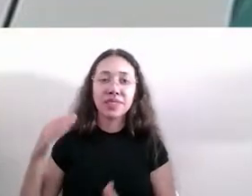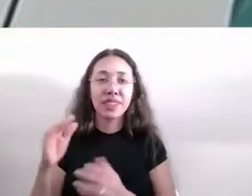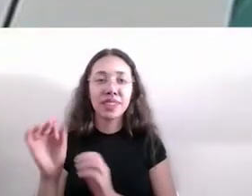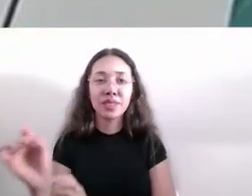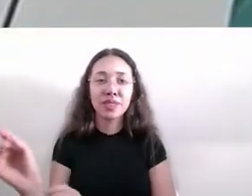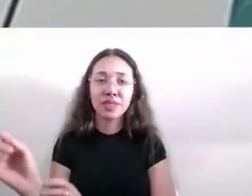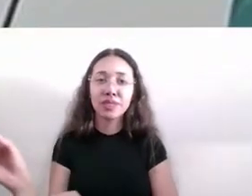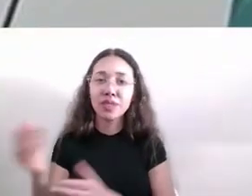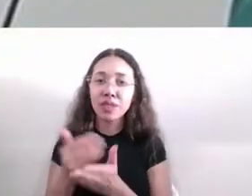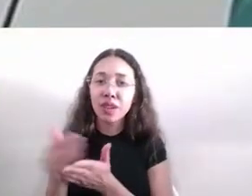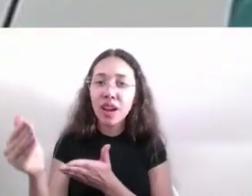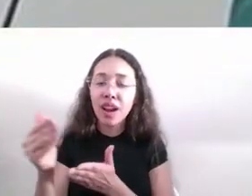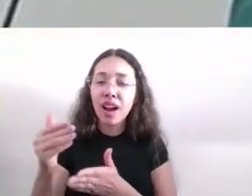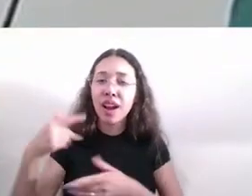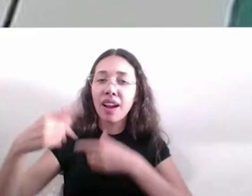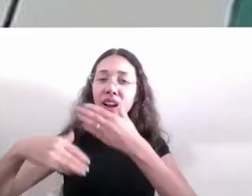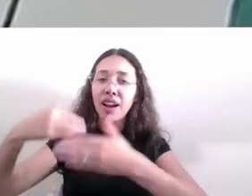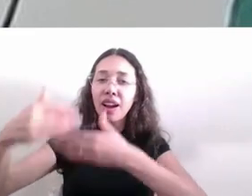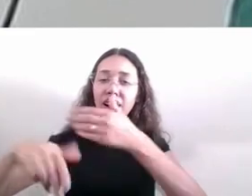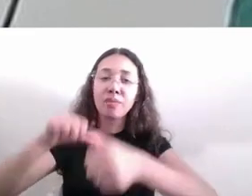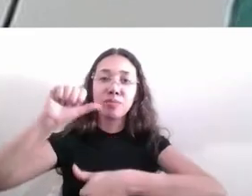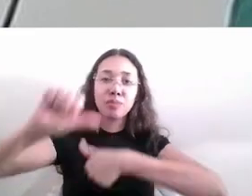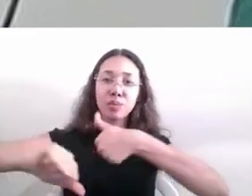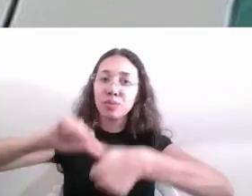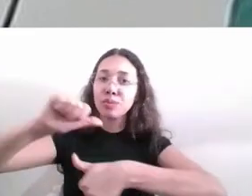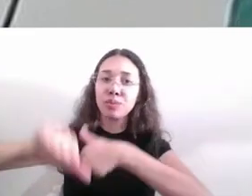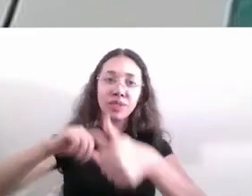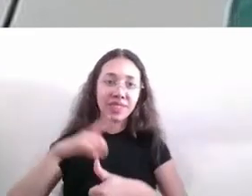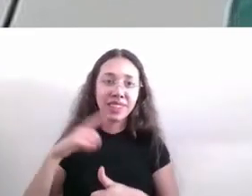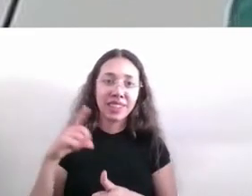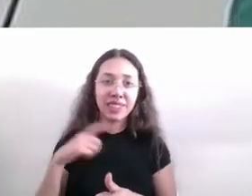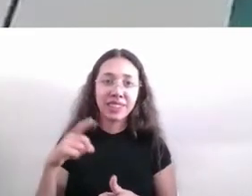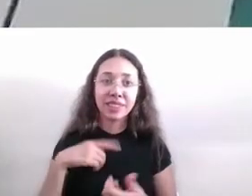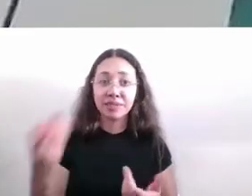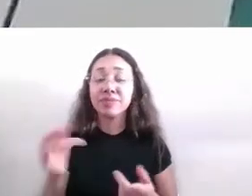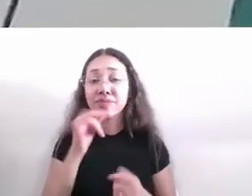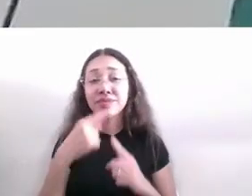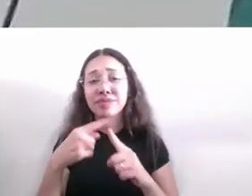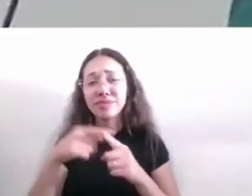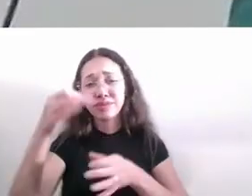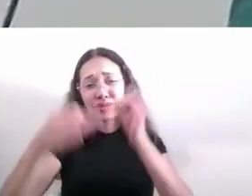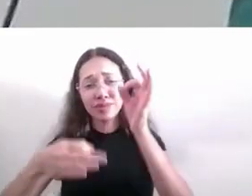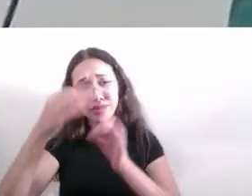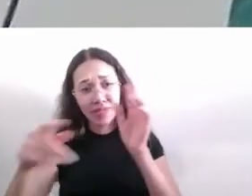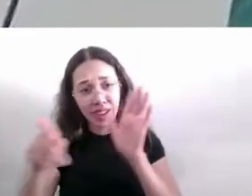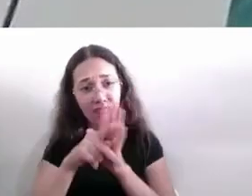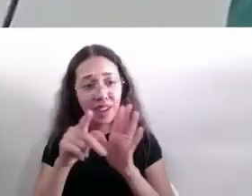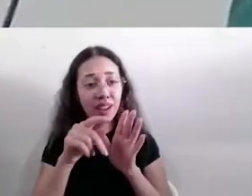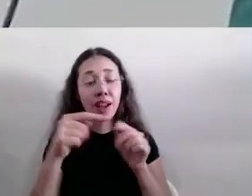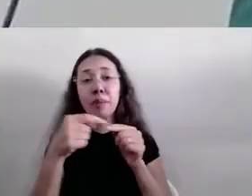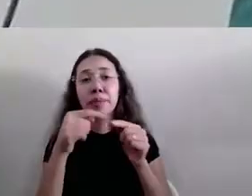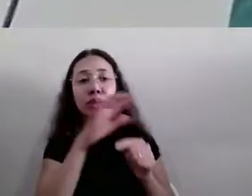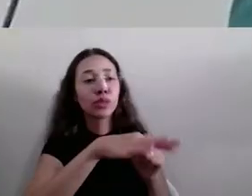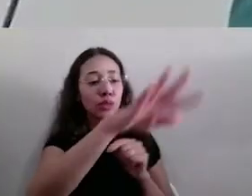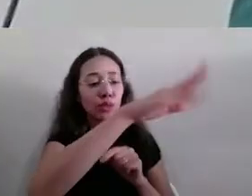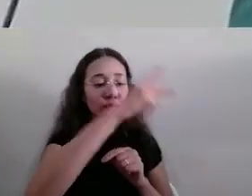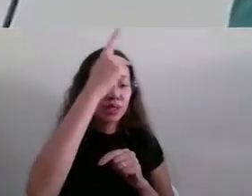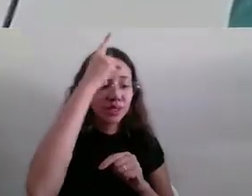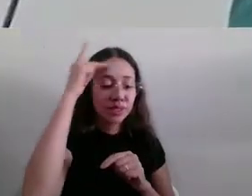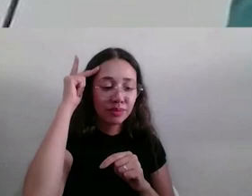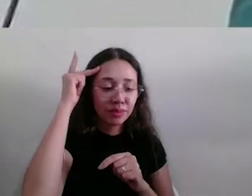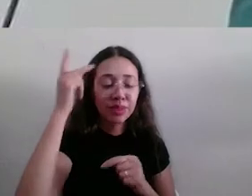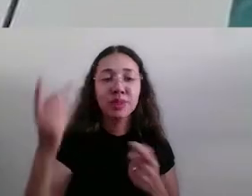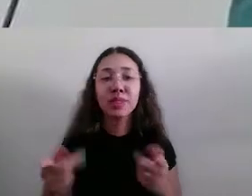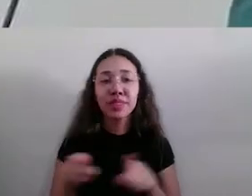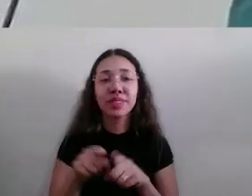federais, uma justiça que atende diretamente à população, sem necessidade do advogado, e processos